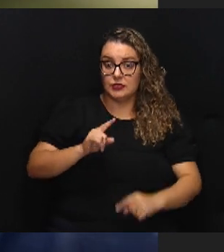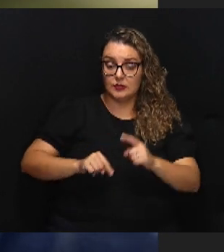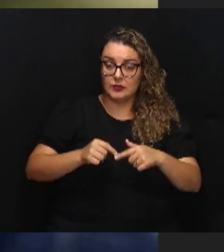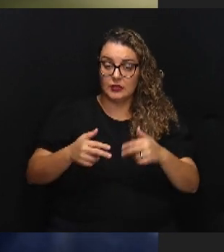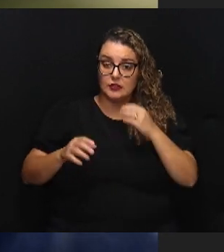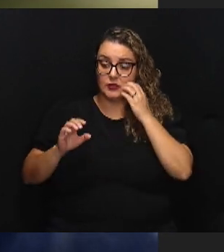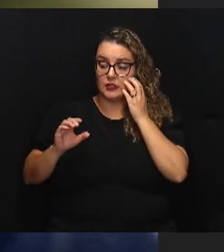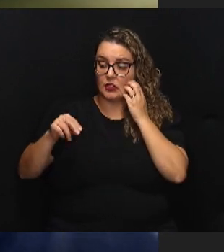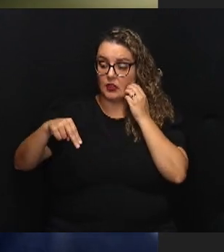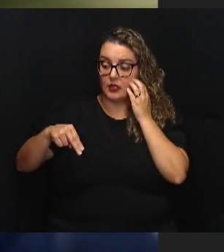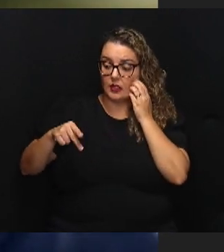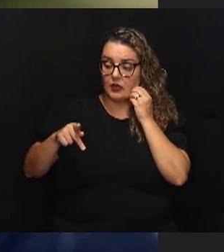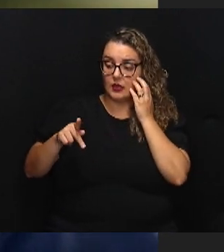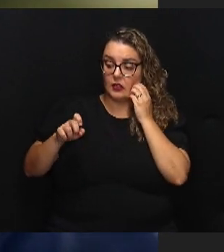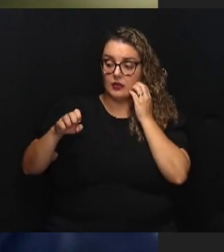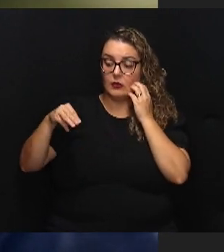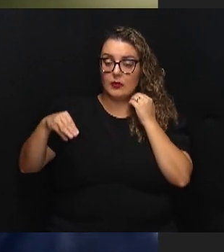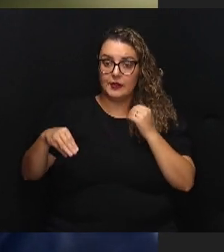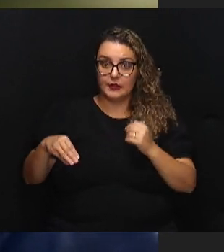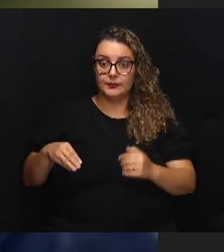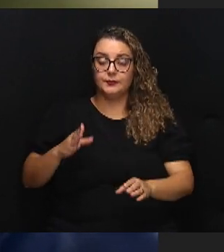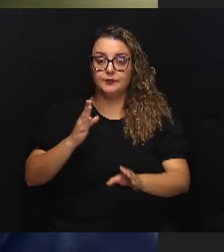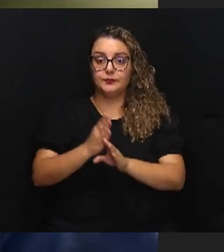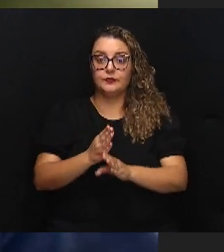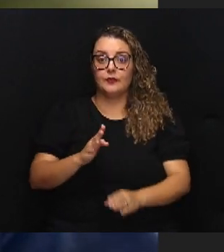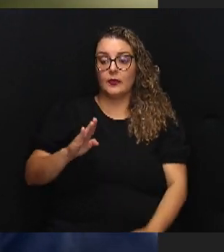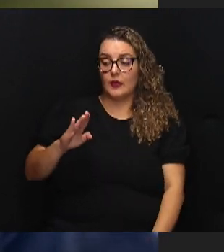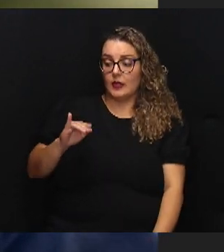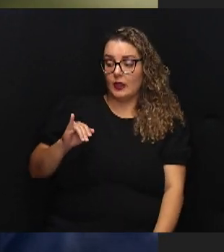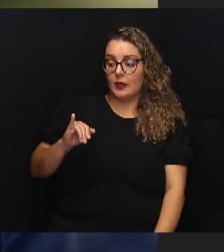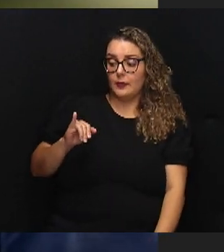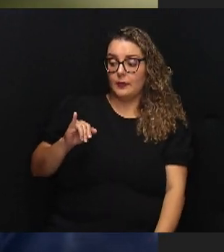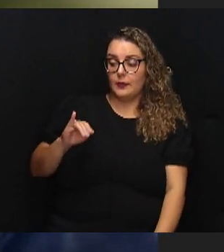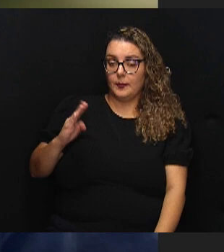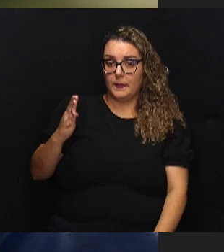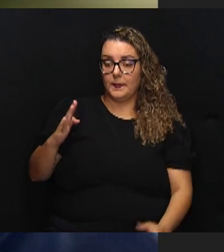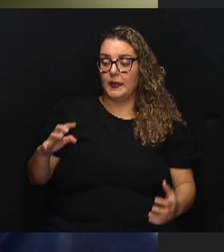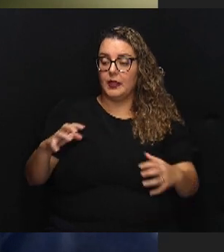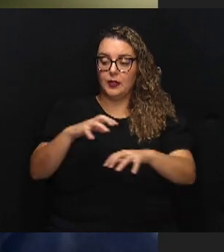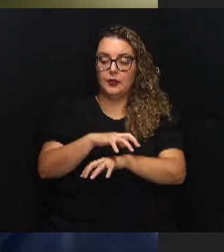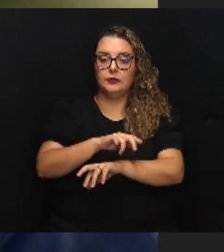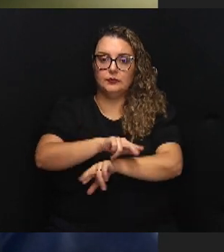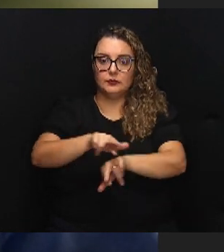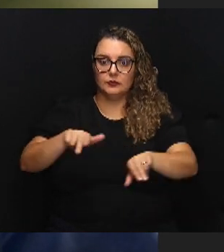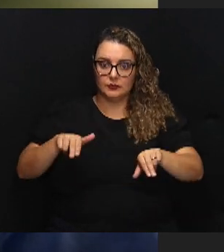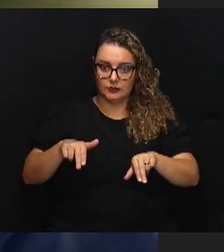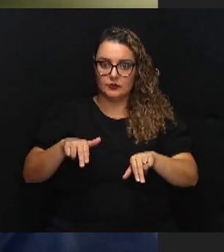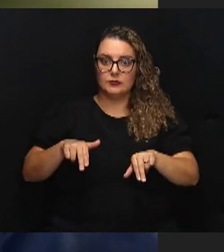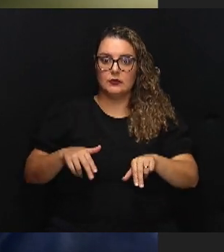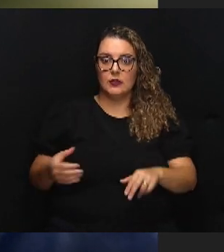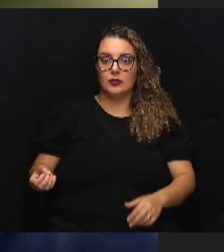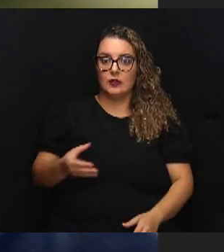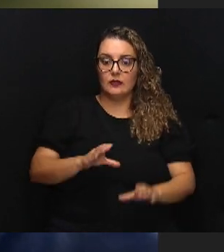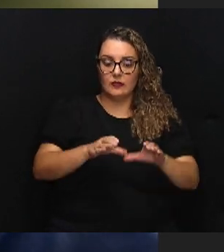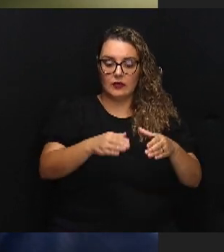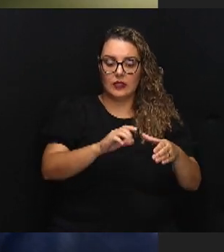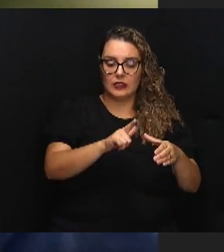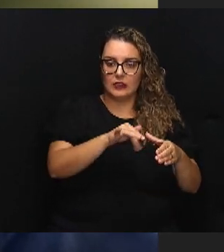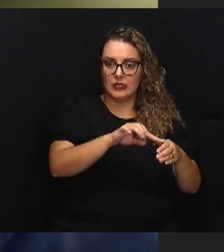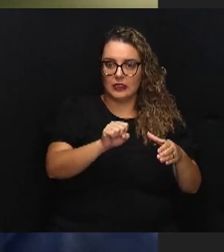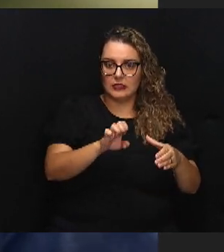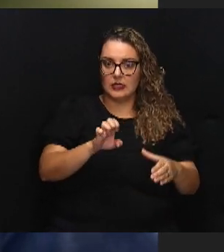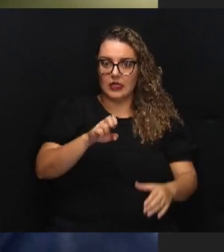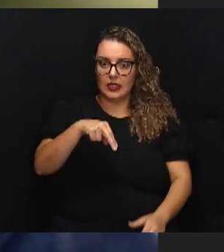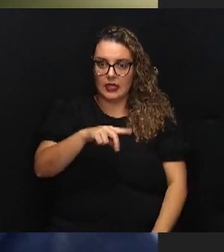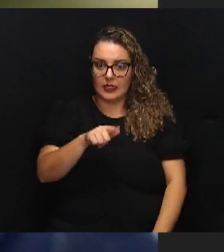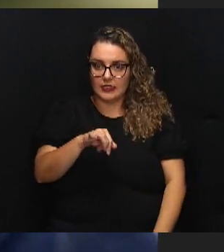Nós encontramos na biodiversidade brasileira uma nova classe de enzimas. Enzimas são aquelas moléculas